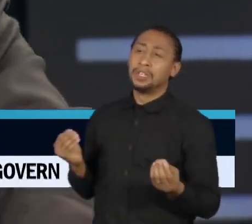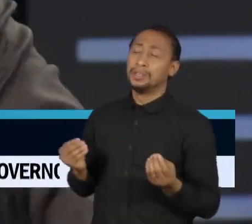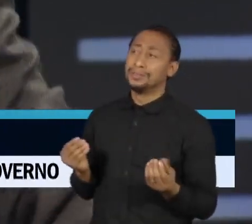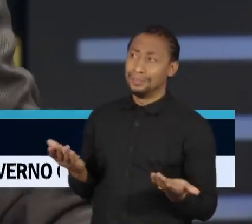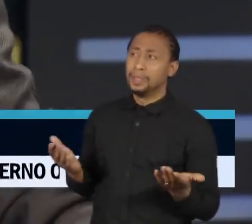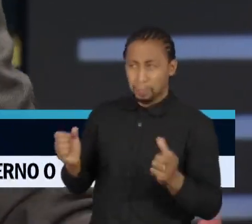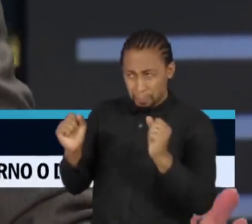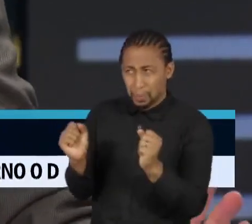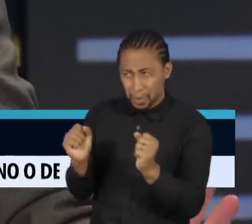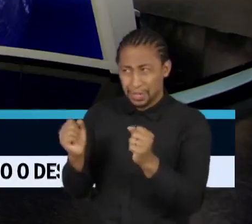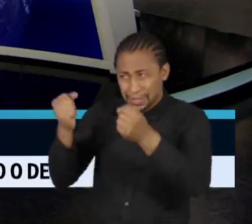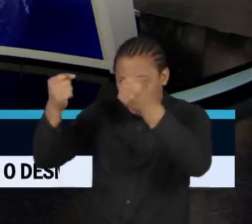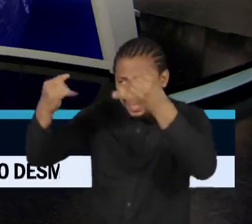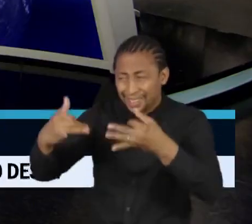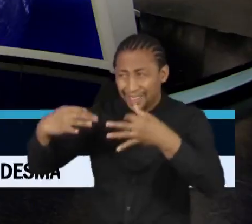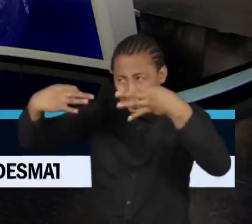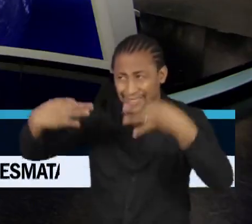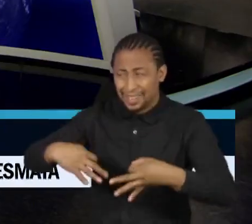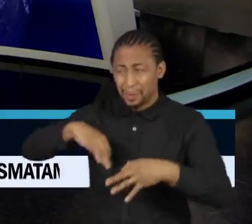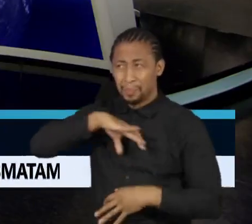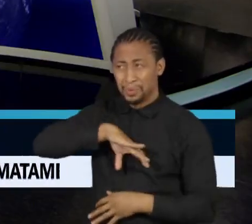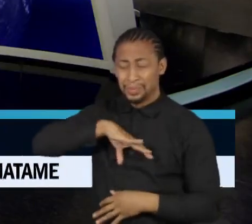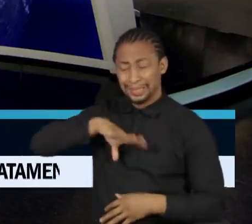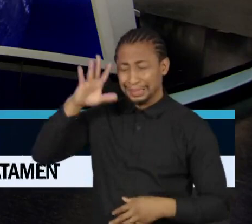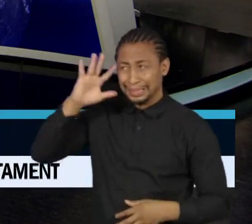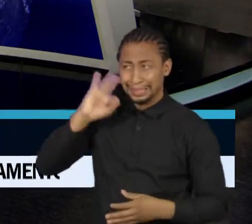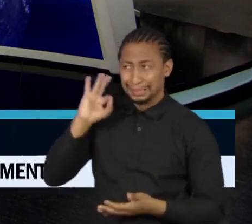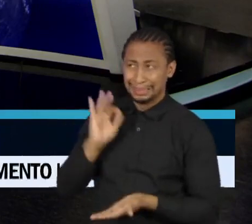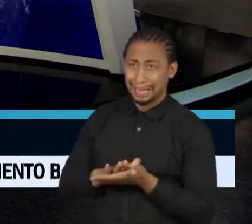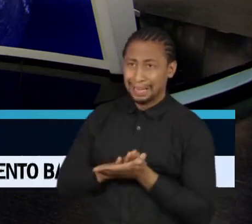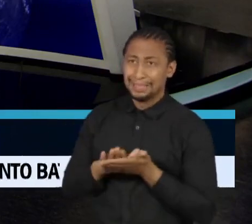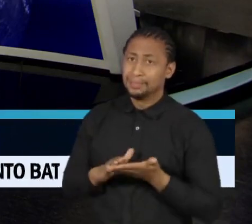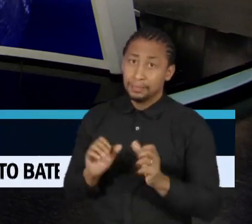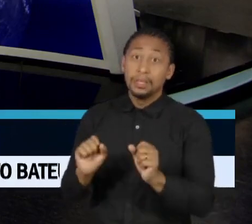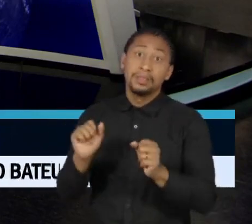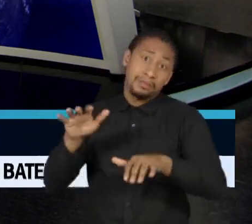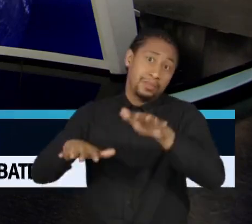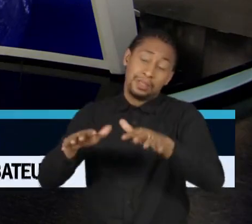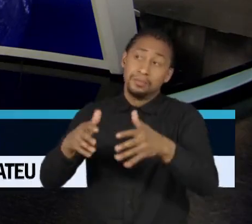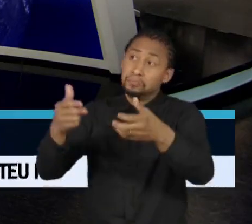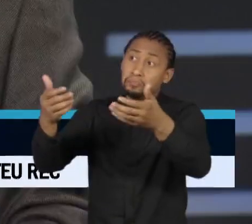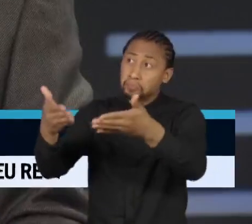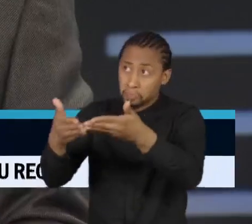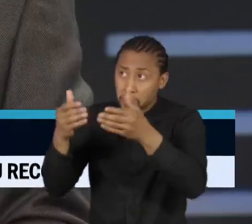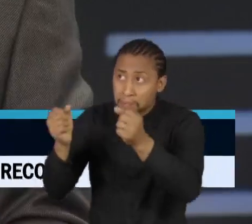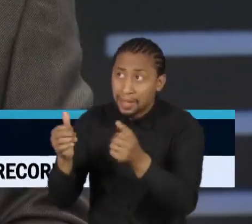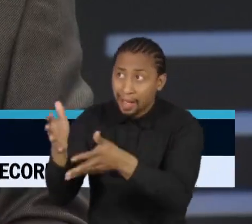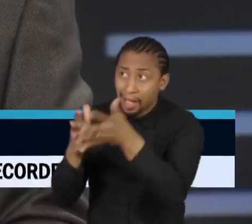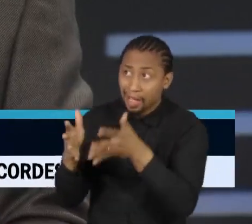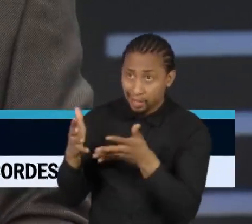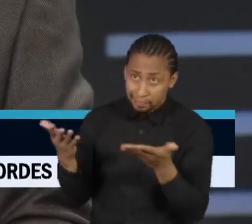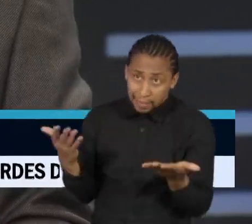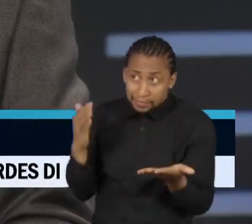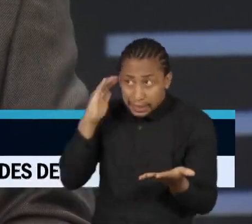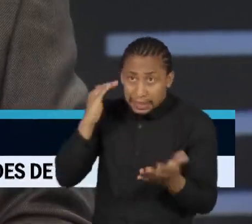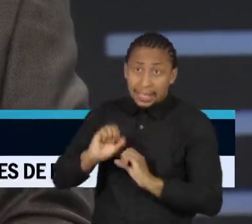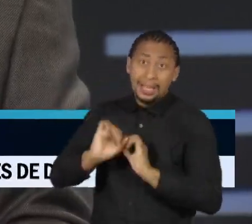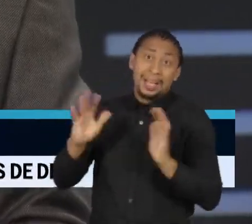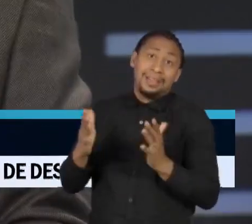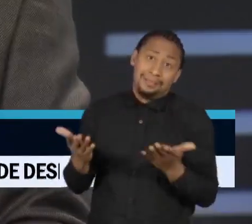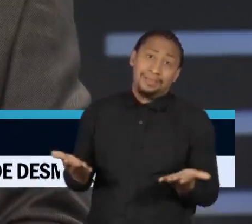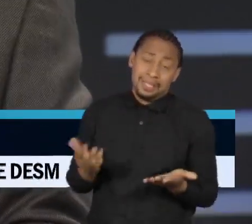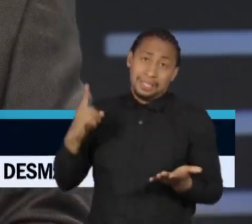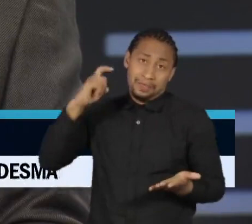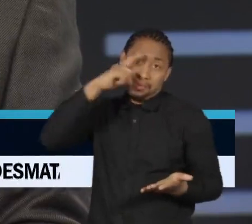eu não estou entendendo mais nada do que você está falando, né? Então, desse ponto de vista, sem dúvida nenhuma que